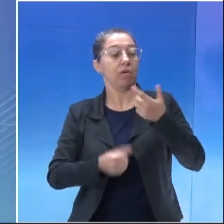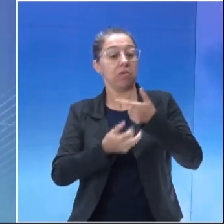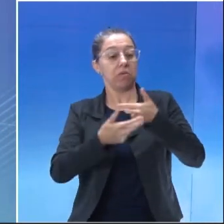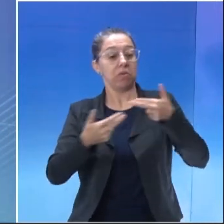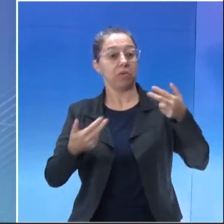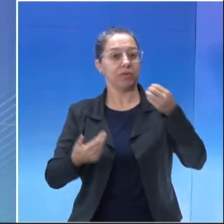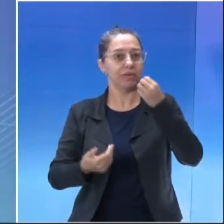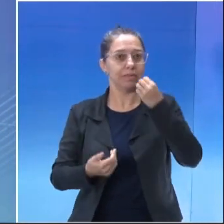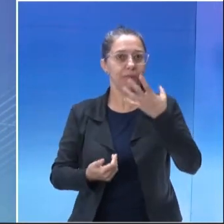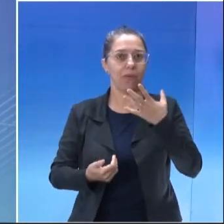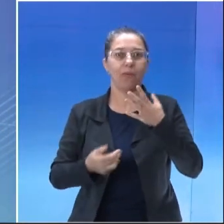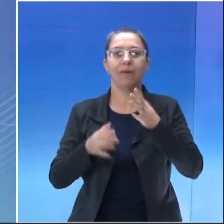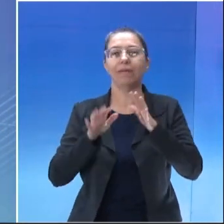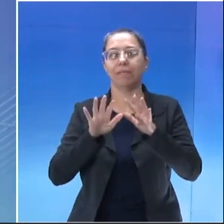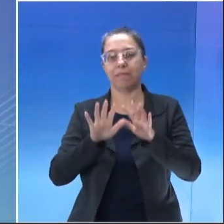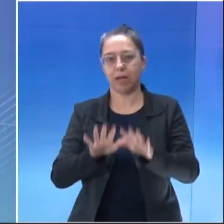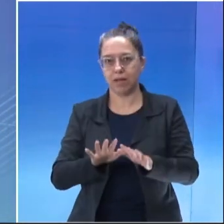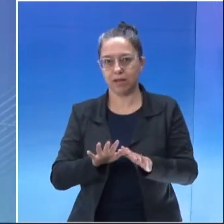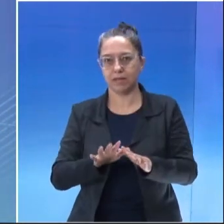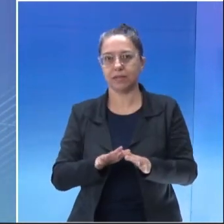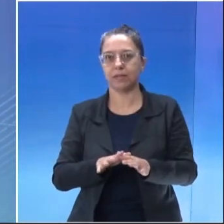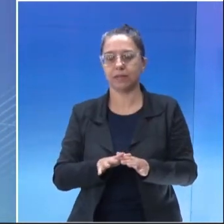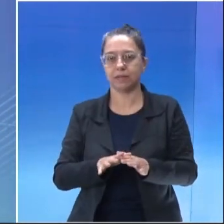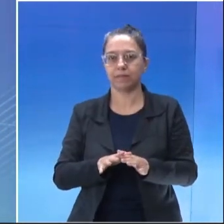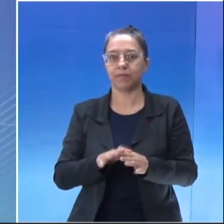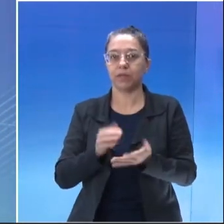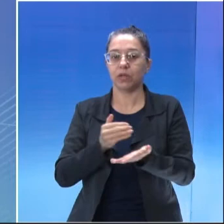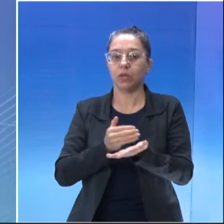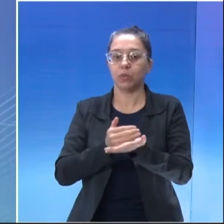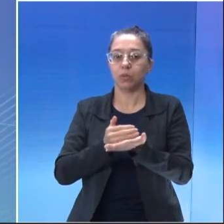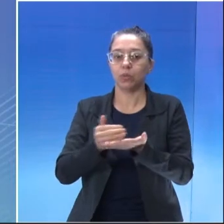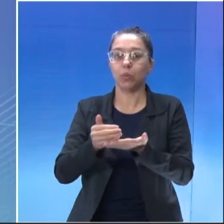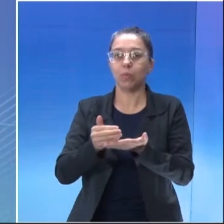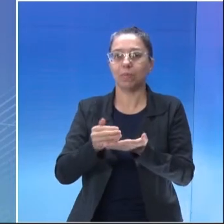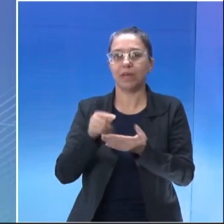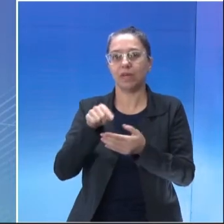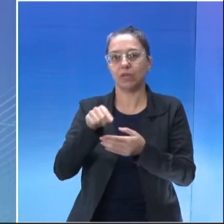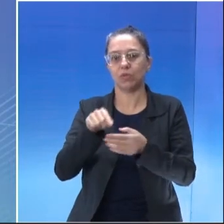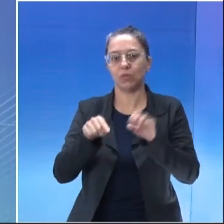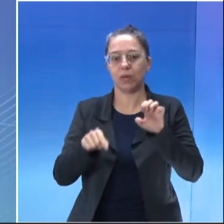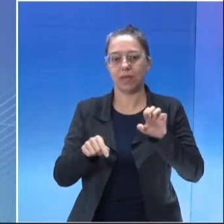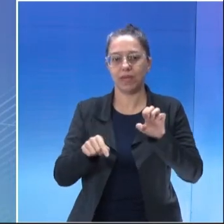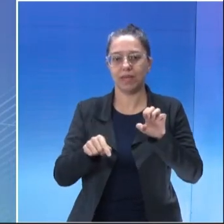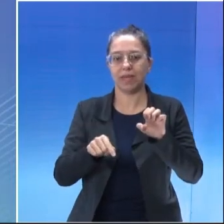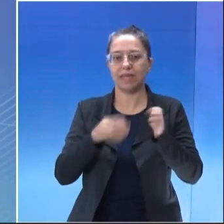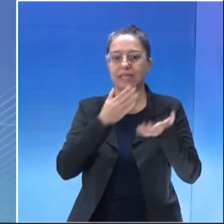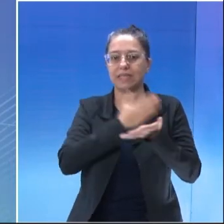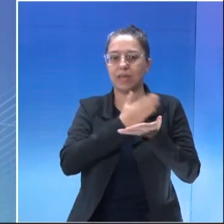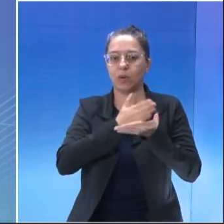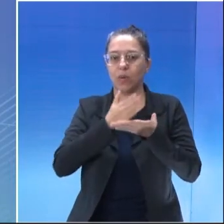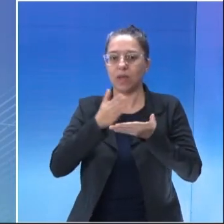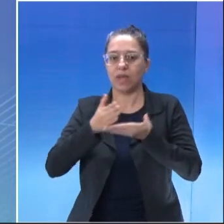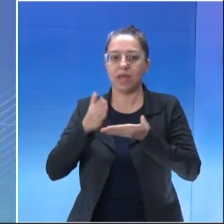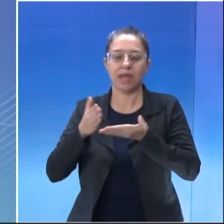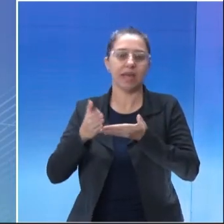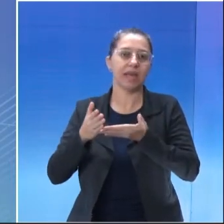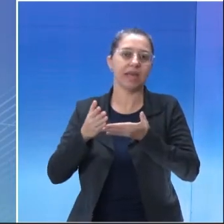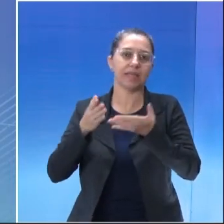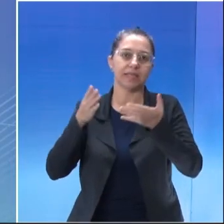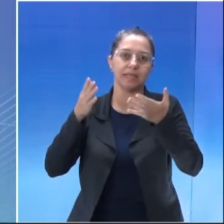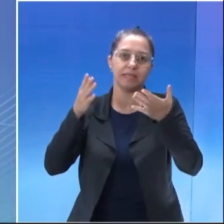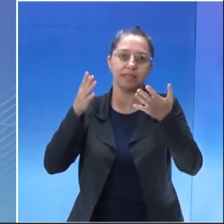né? Mas no início aí já estraga tudo que fala sequências descritivas e depois a gente,